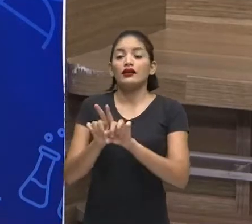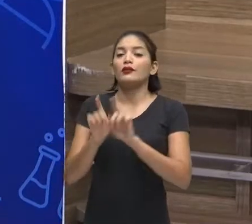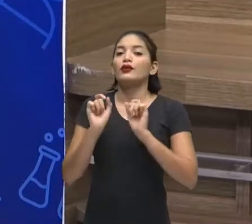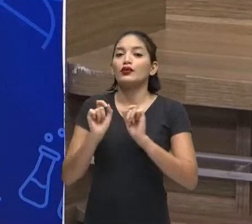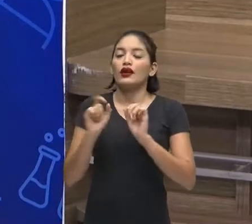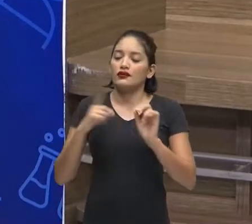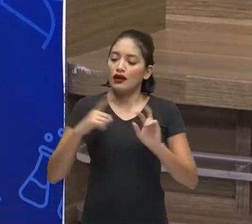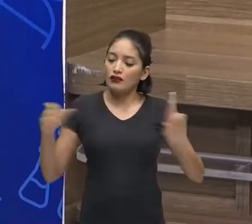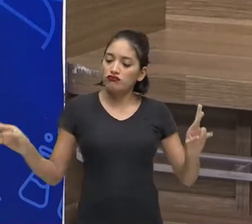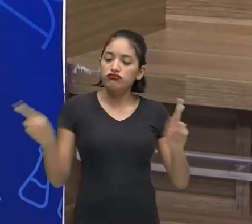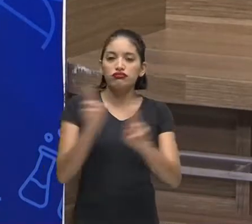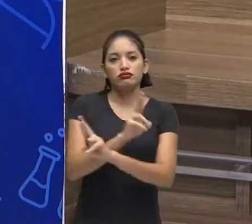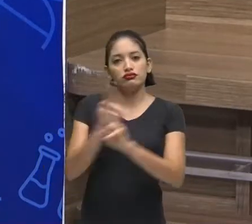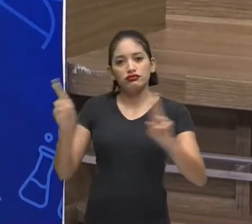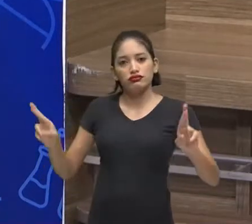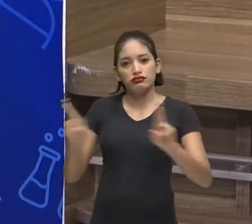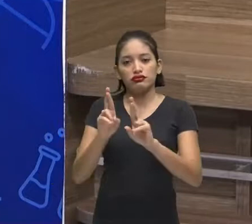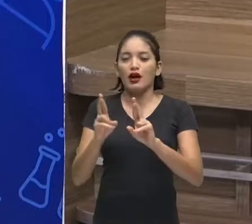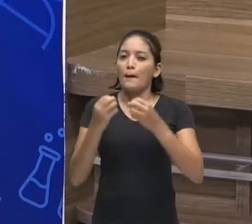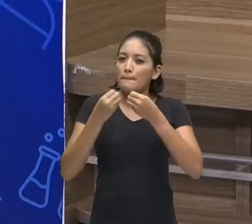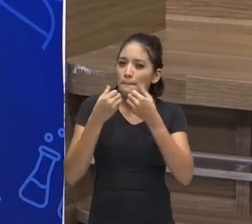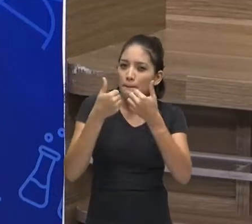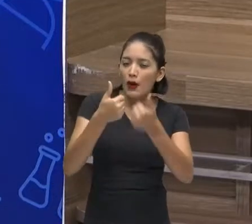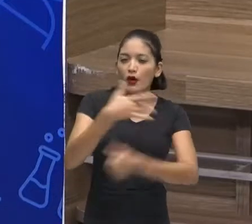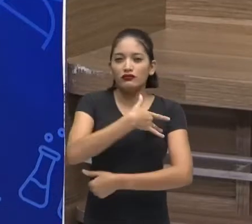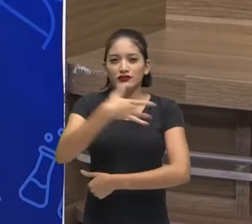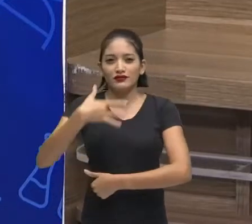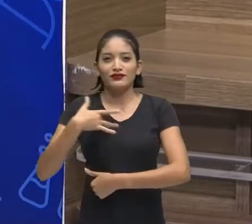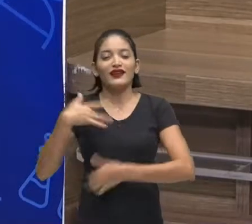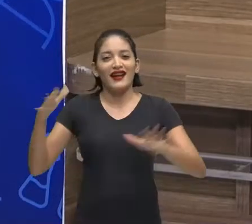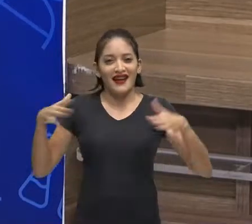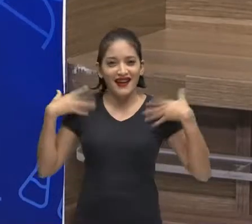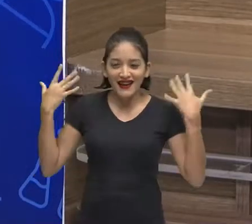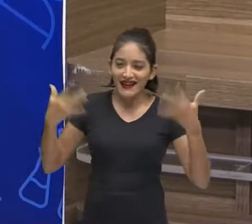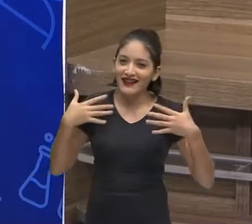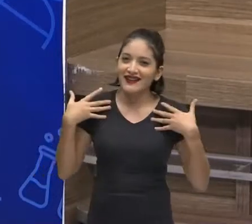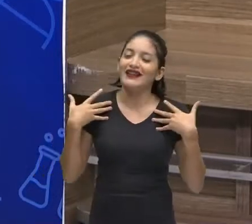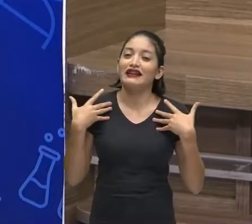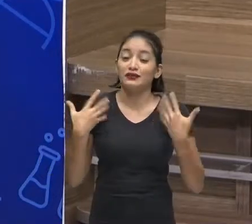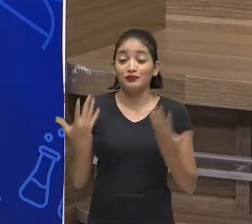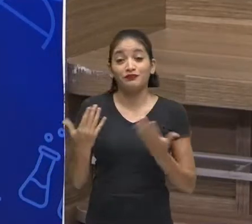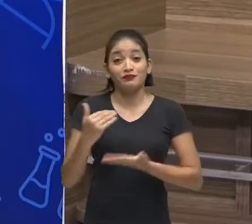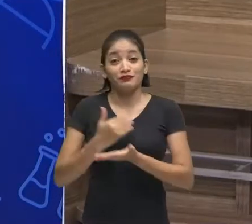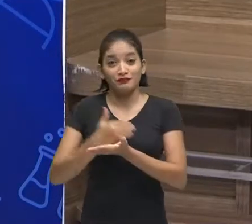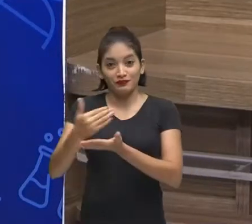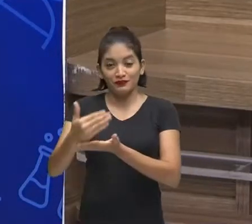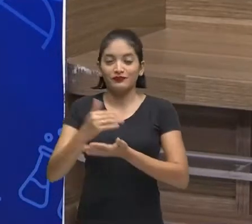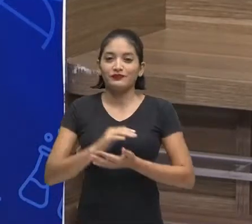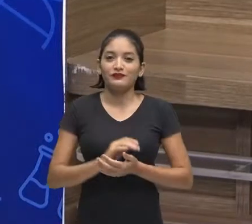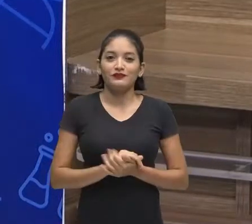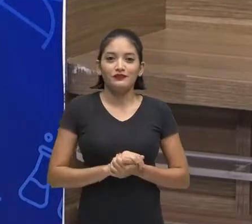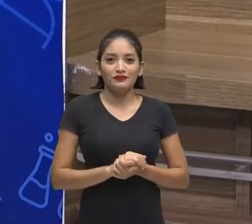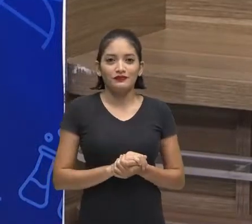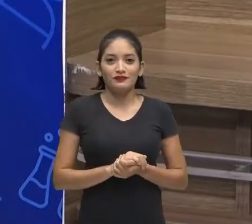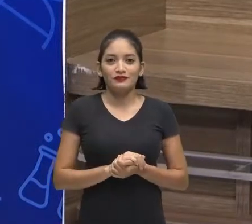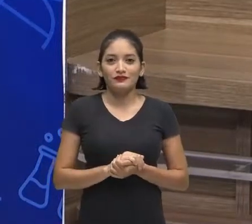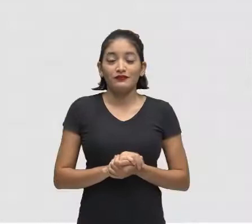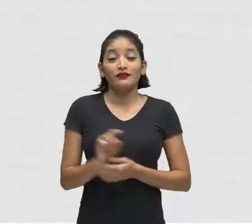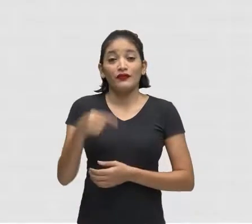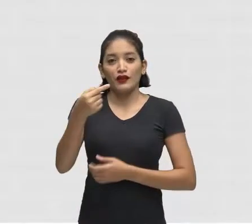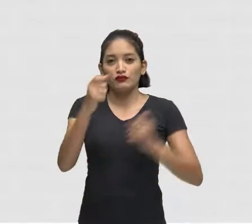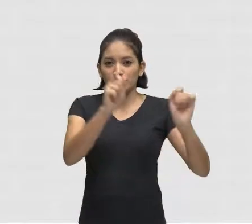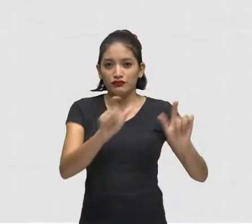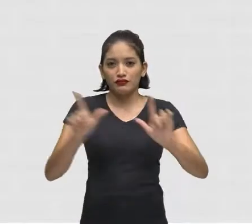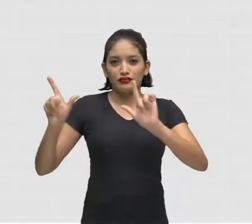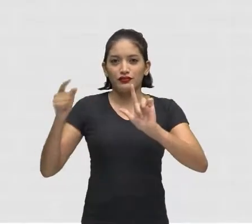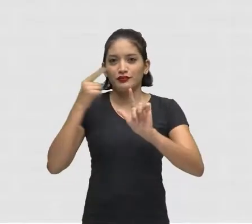estabelecer relações saudáveis, alegres, né? Então vamos lá. E agora, no nosso próximo